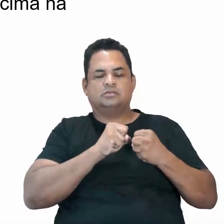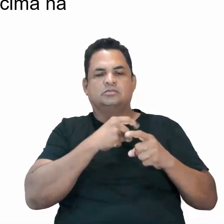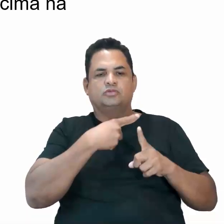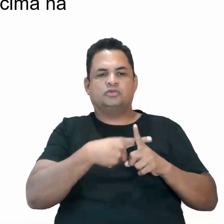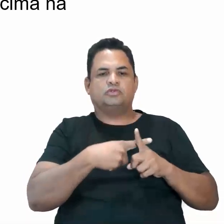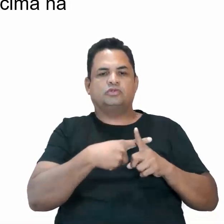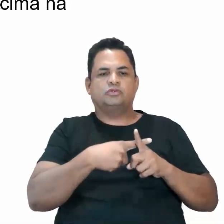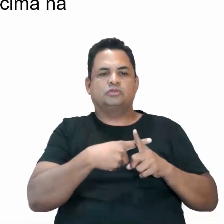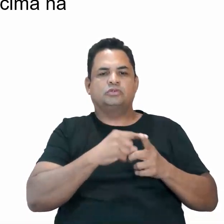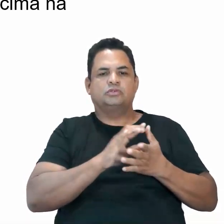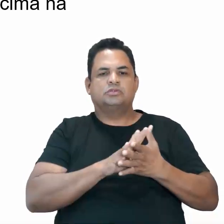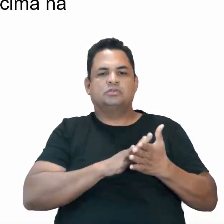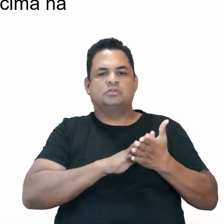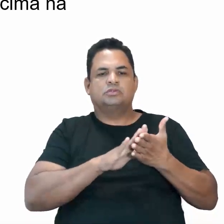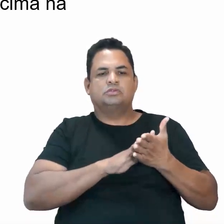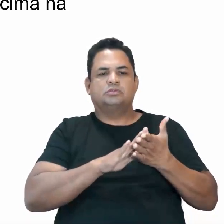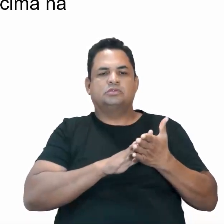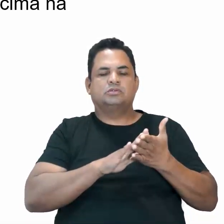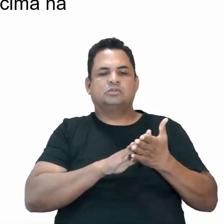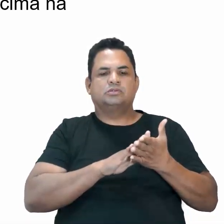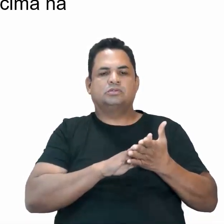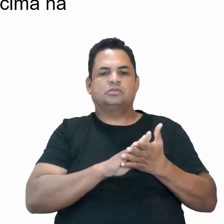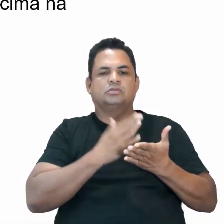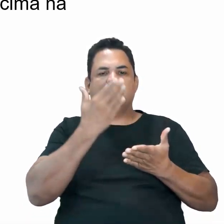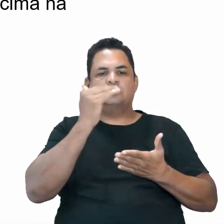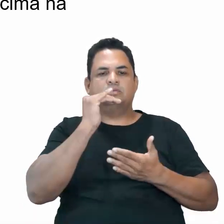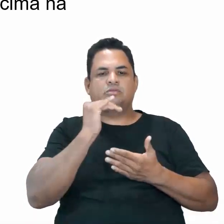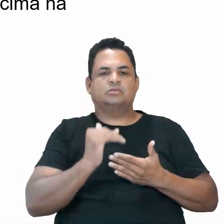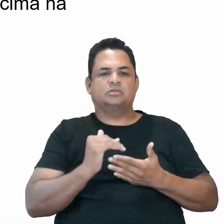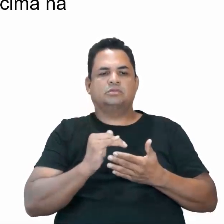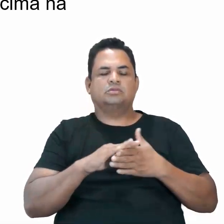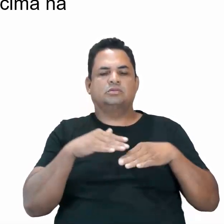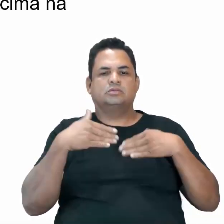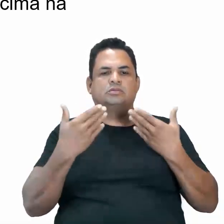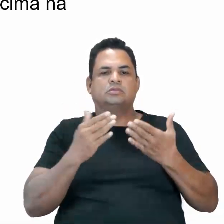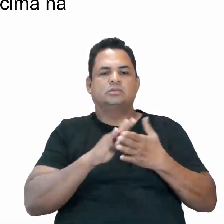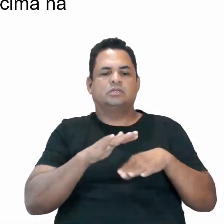quando atritadas por um que está abaixo. Então, pele